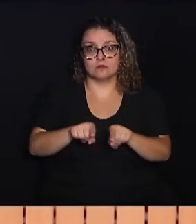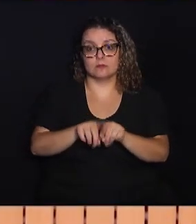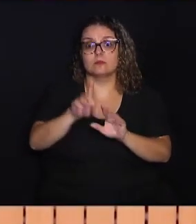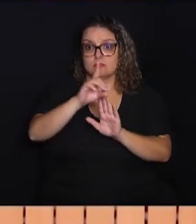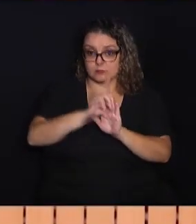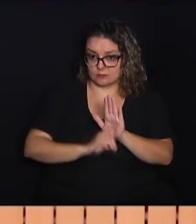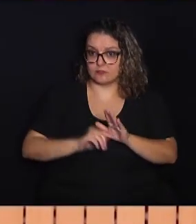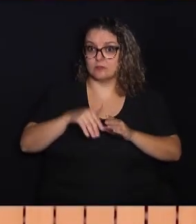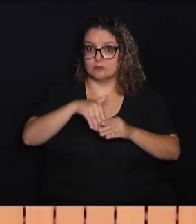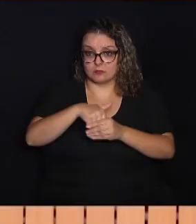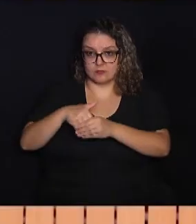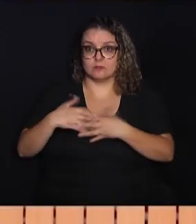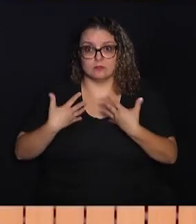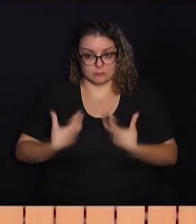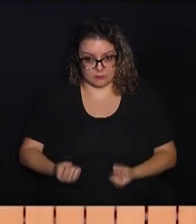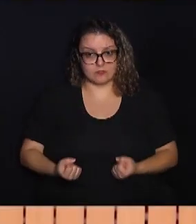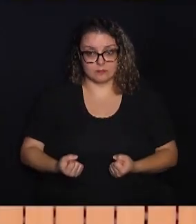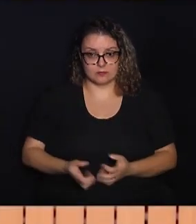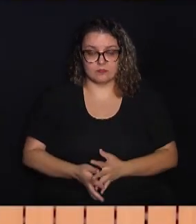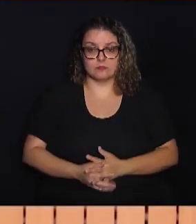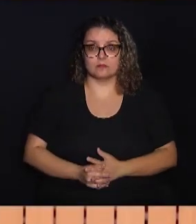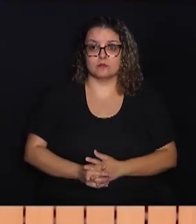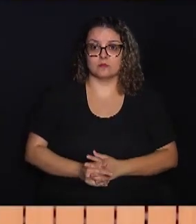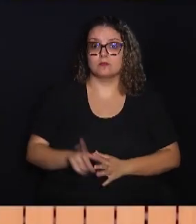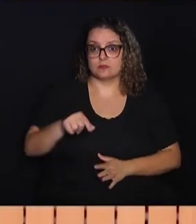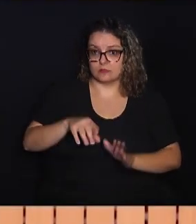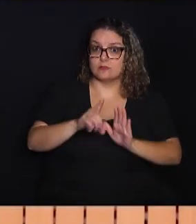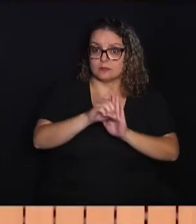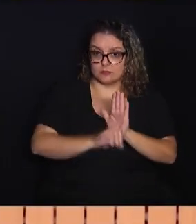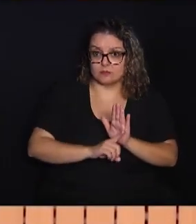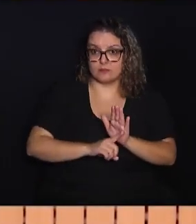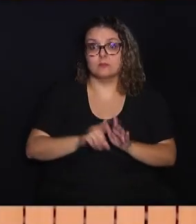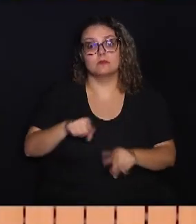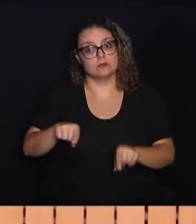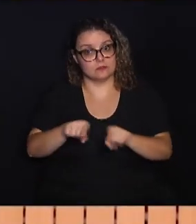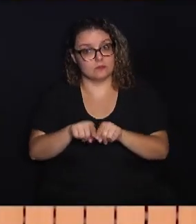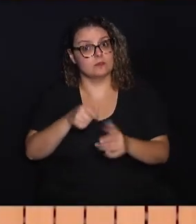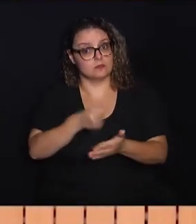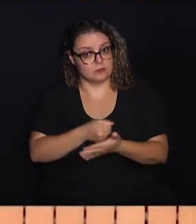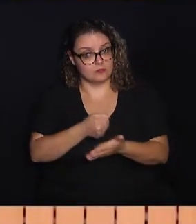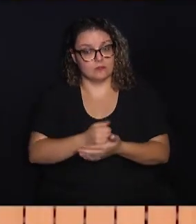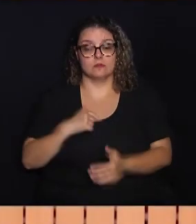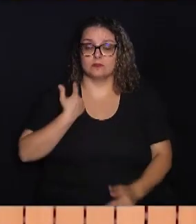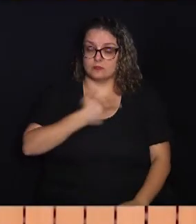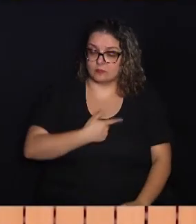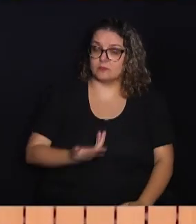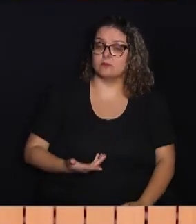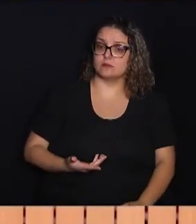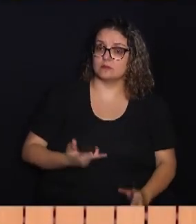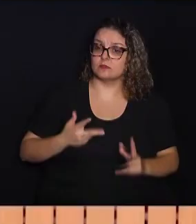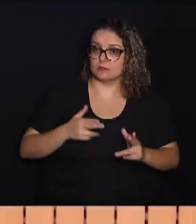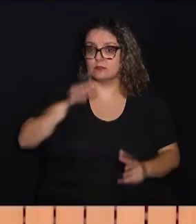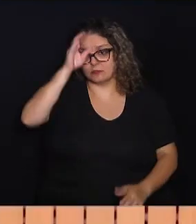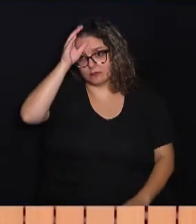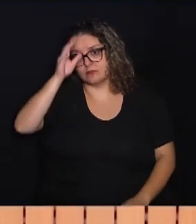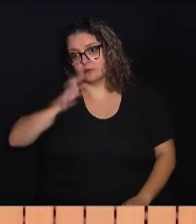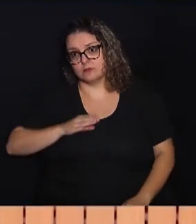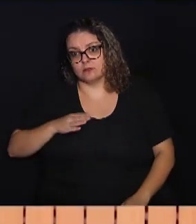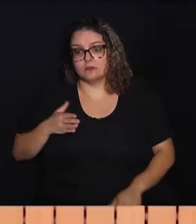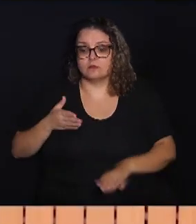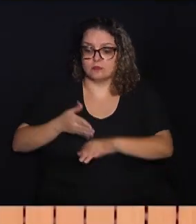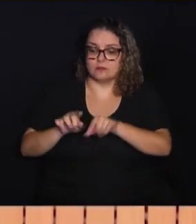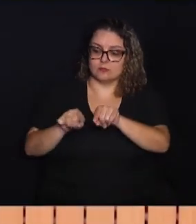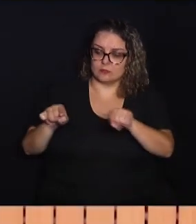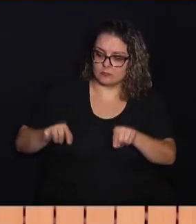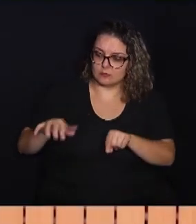de ser votado né então é um é um direito e também um dever nosso como cidadão eh de comparecer às